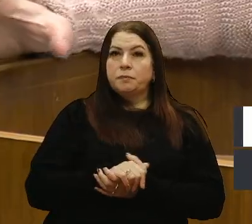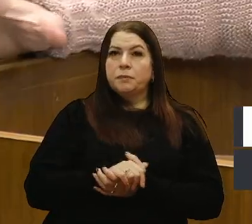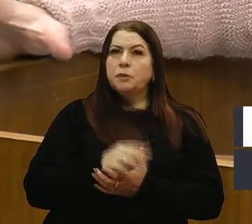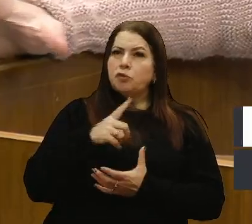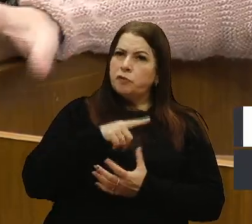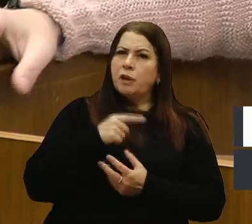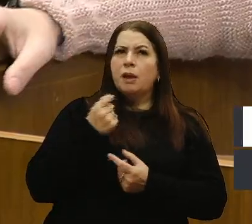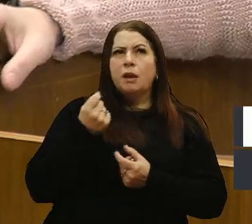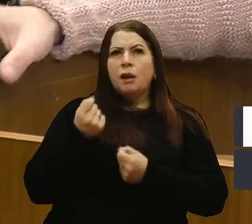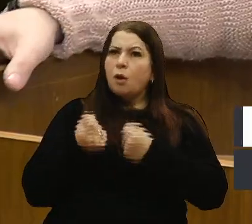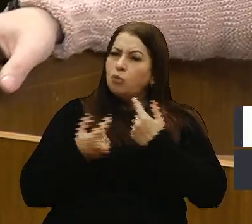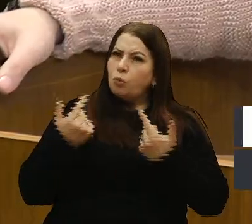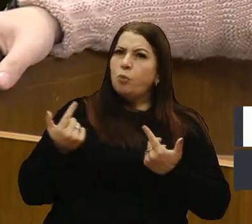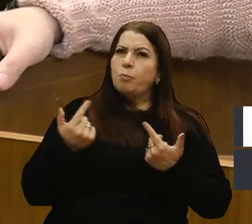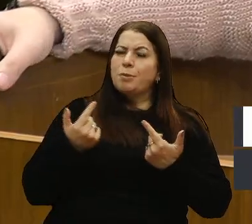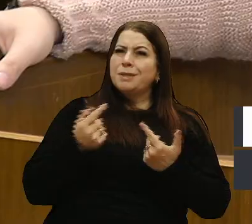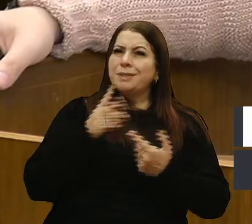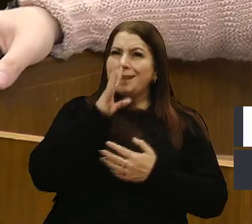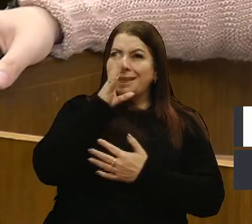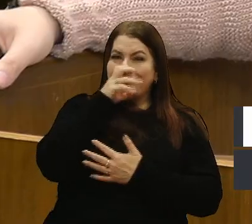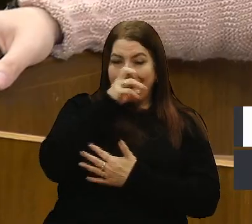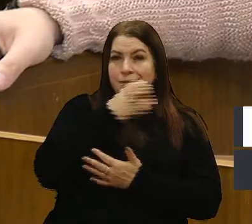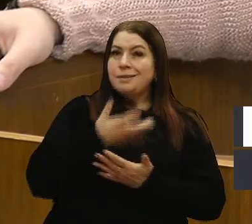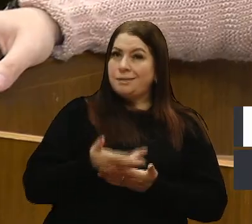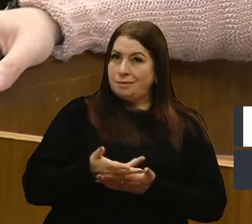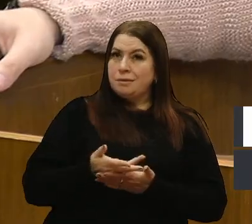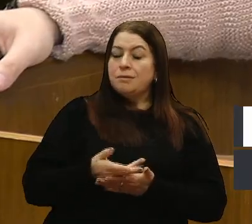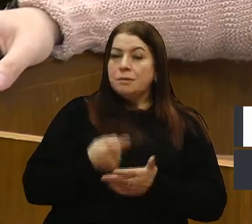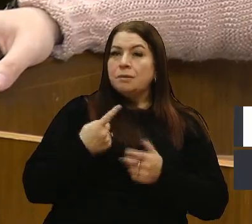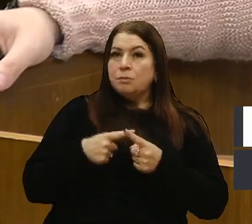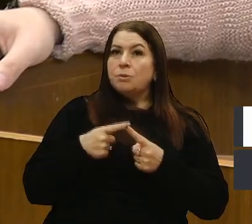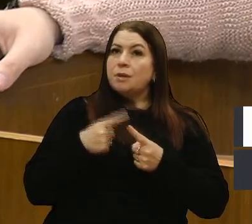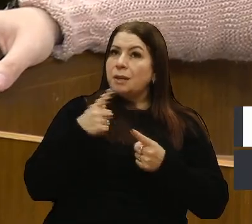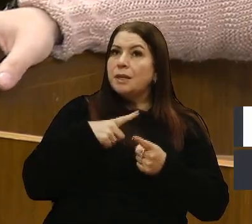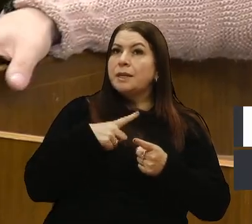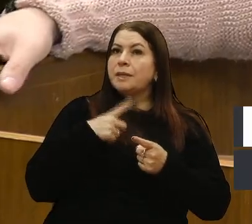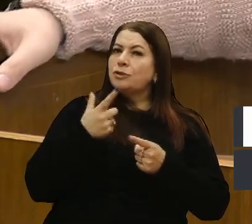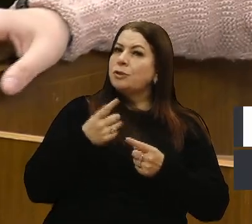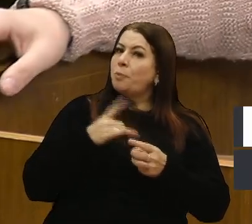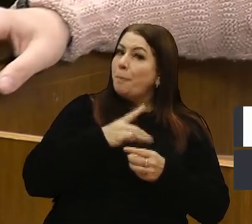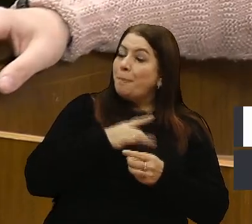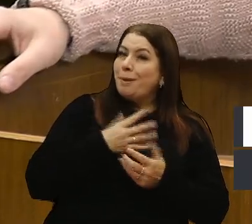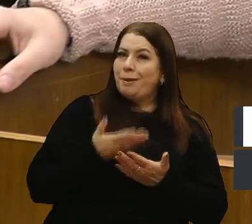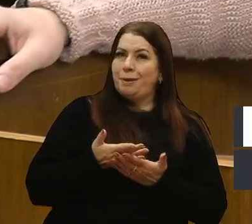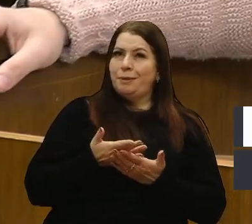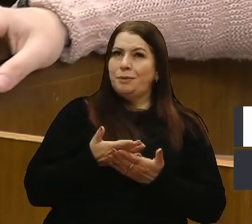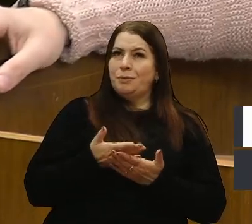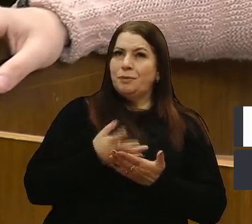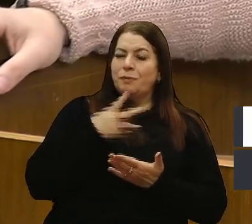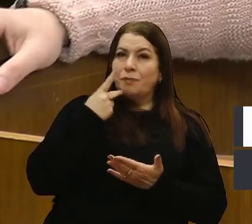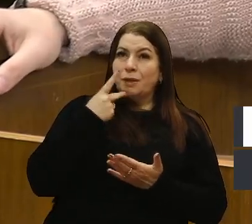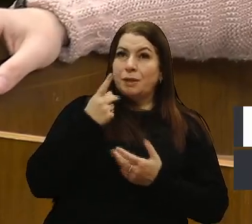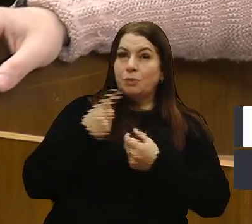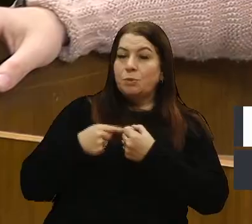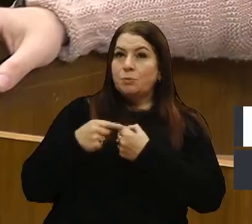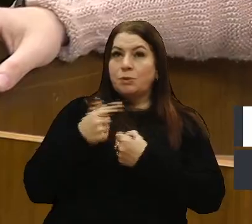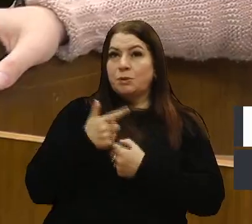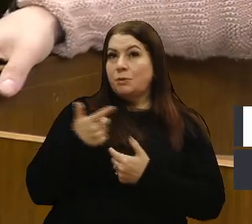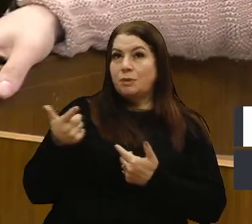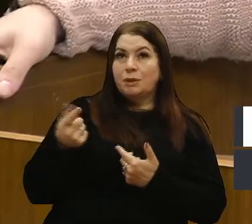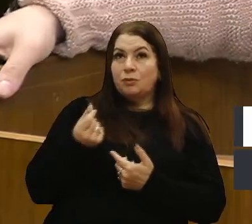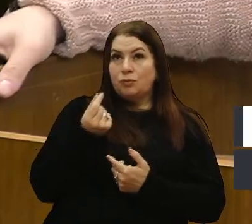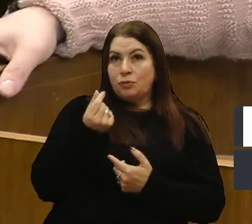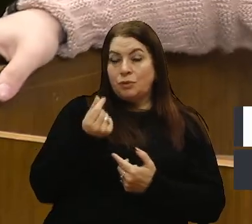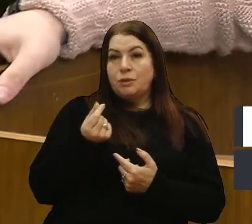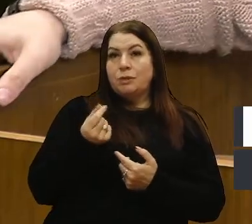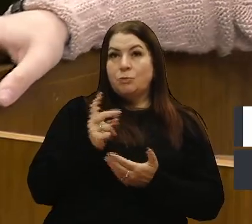houveram algumas resistências, porque havia, né, um receio, há um receio, um discurso de que o município não tem